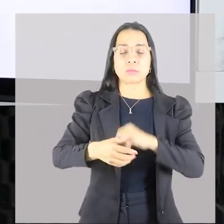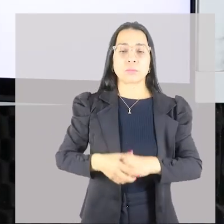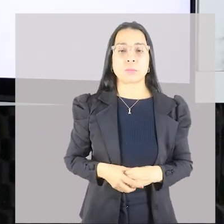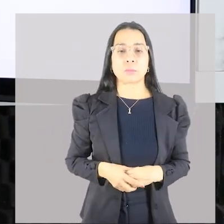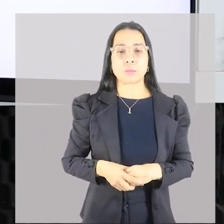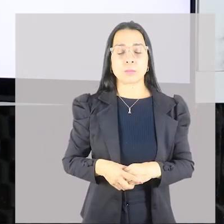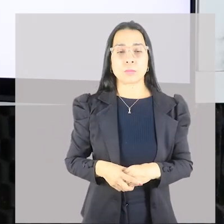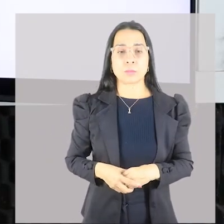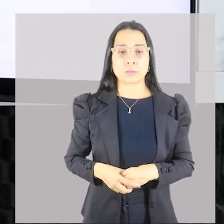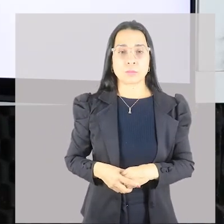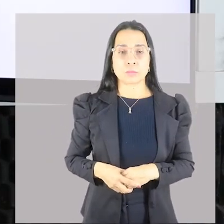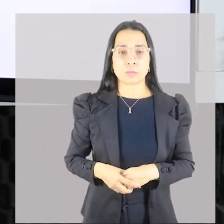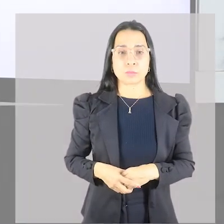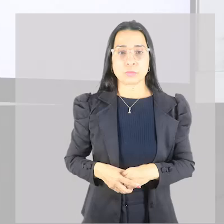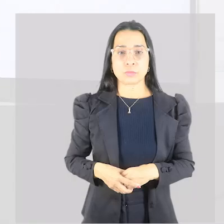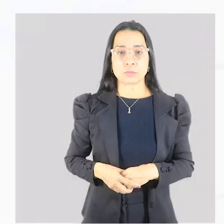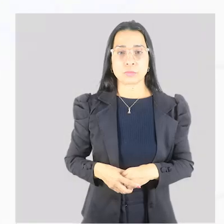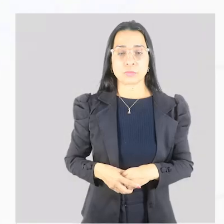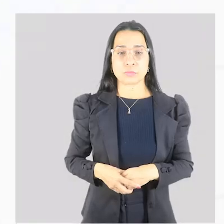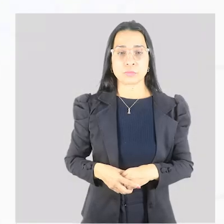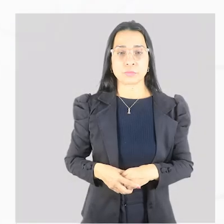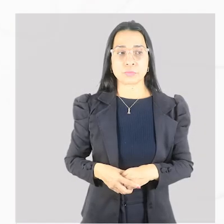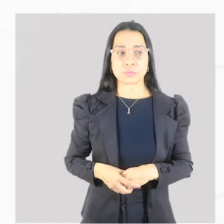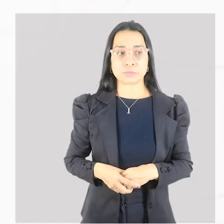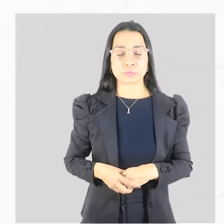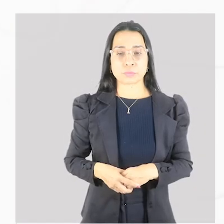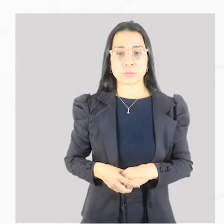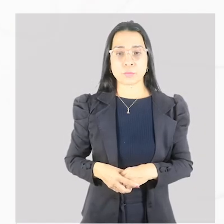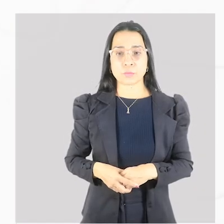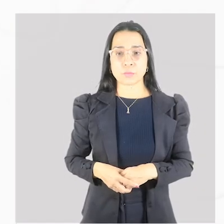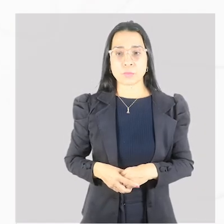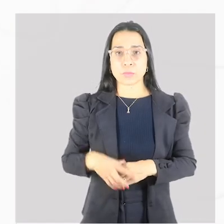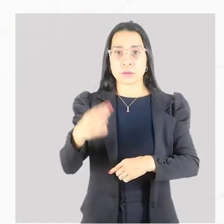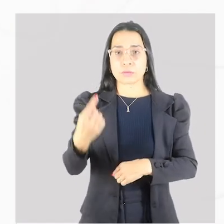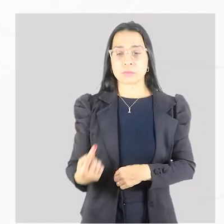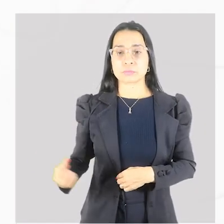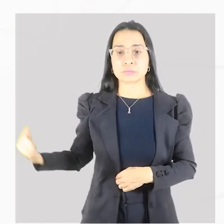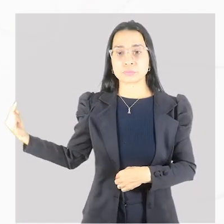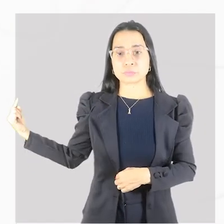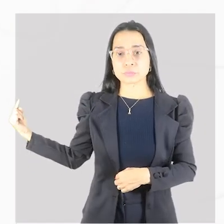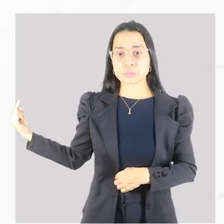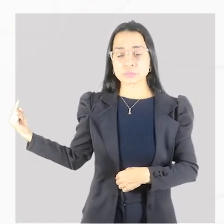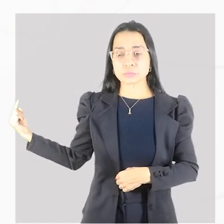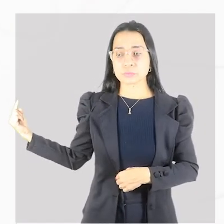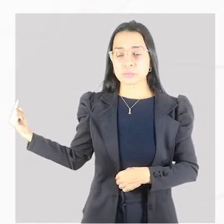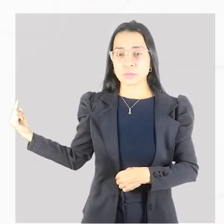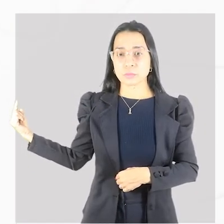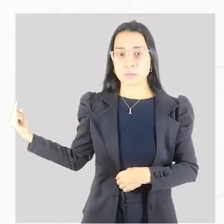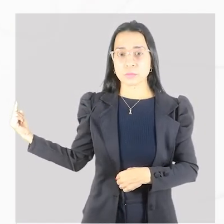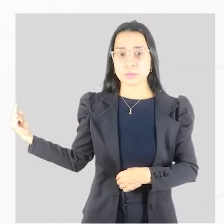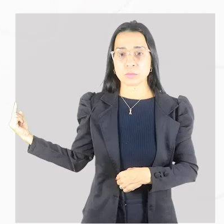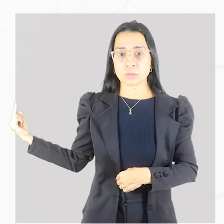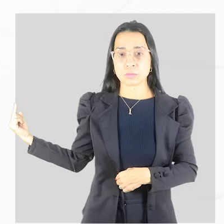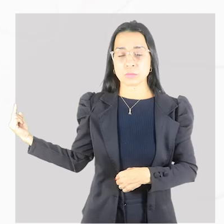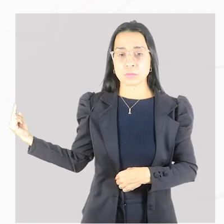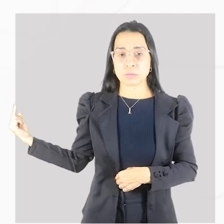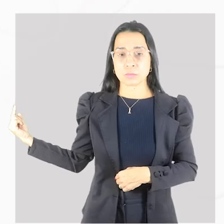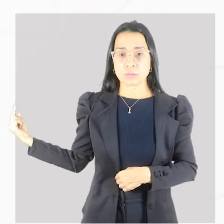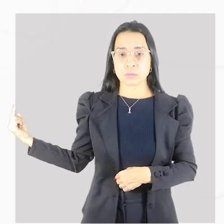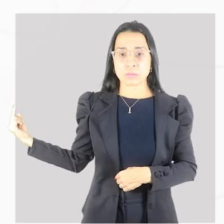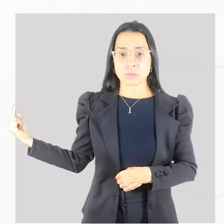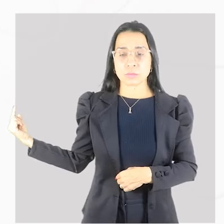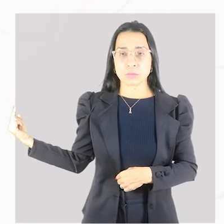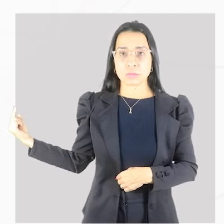A identidade territorial. Além disso, o movimento indígena busca o reconhecimento das particularidades